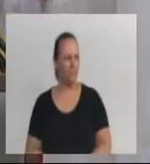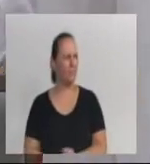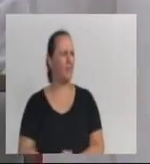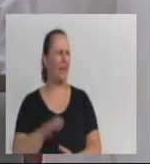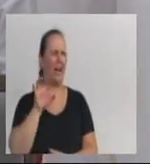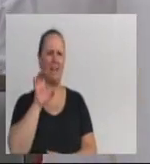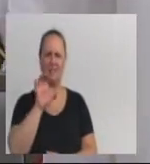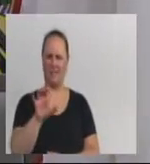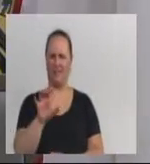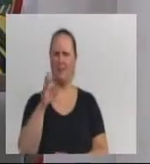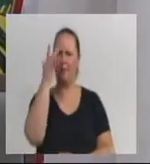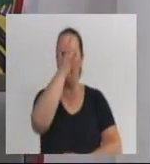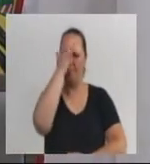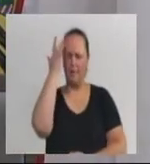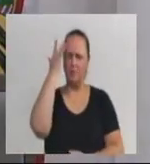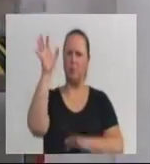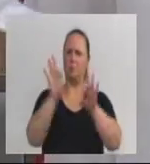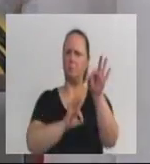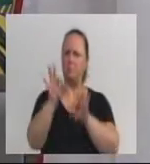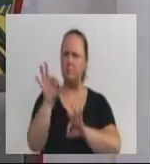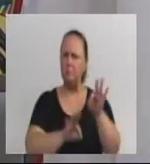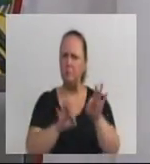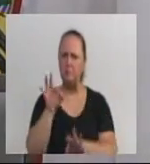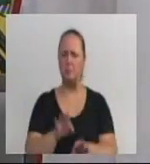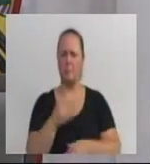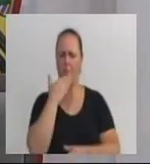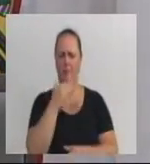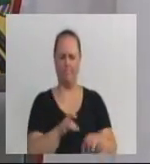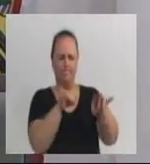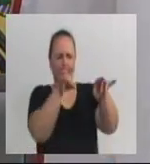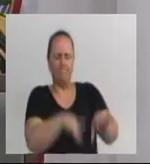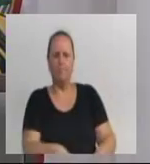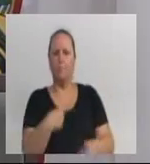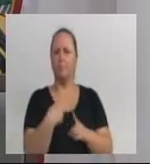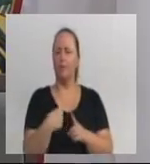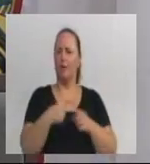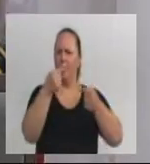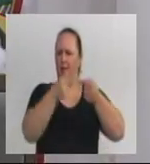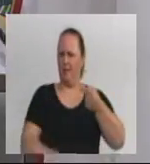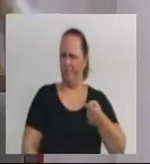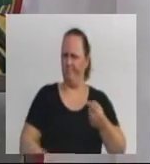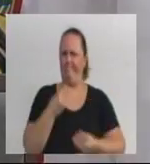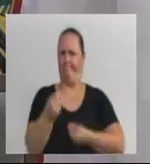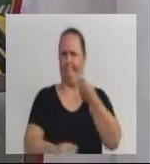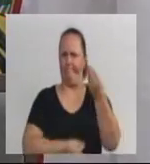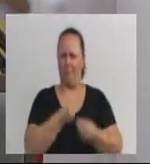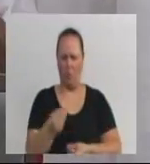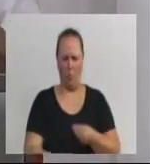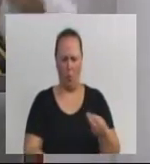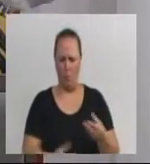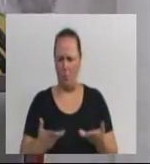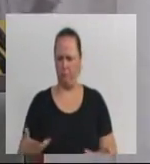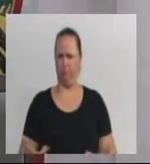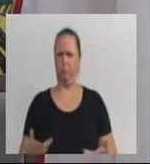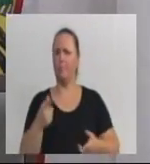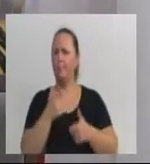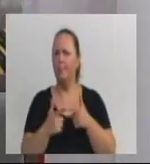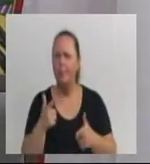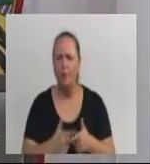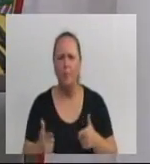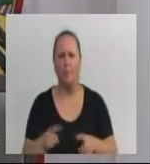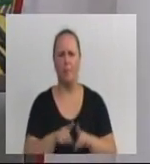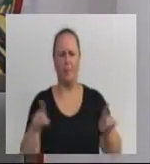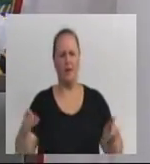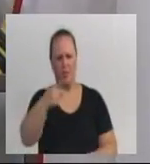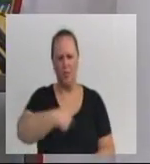comandante de um batalhão pedir demissão porque não concorda com a situação que se flui com o status quo. E nós aqui,